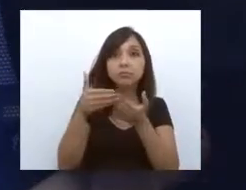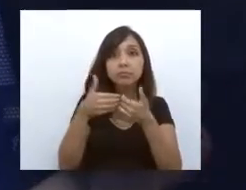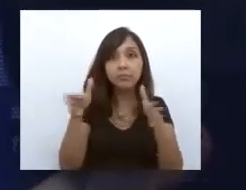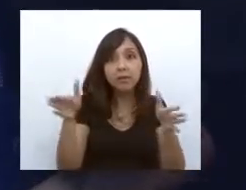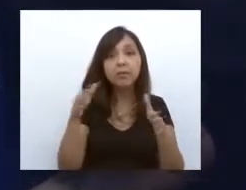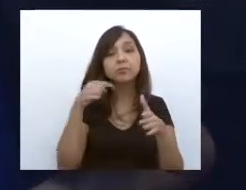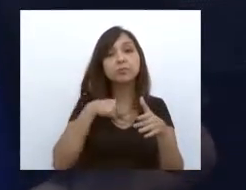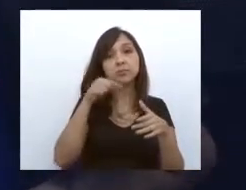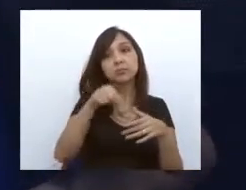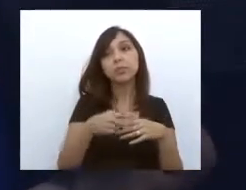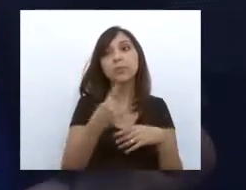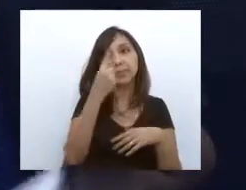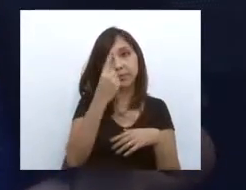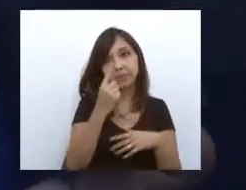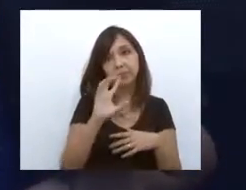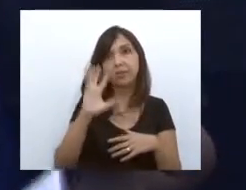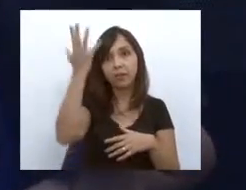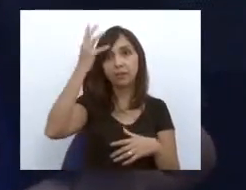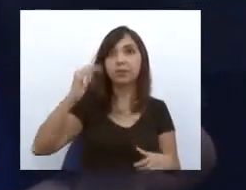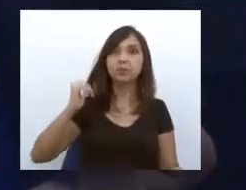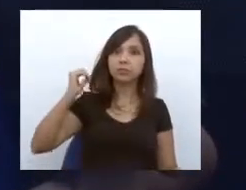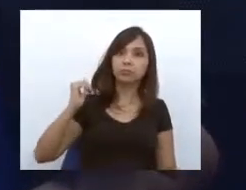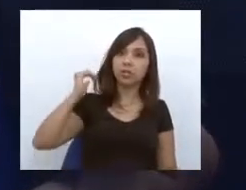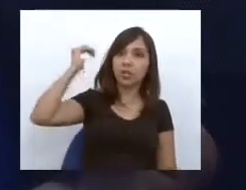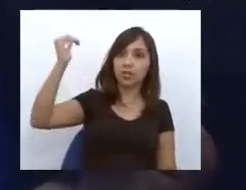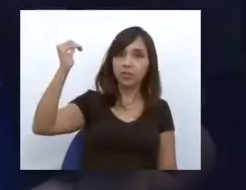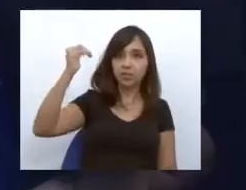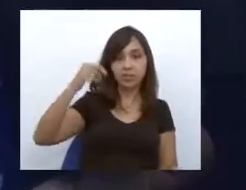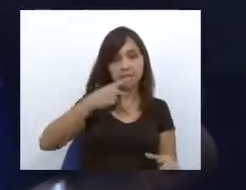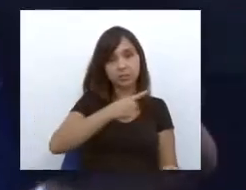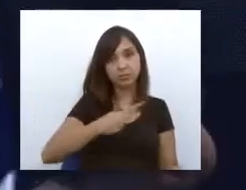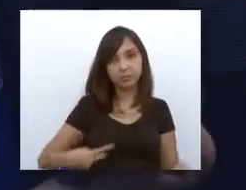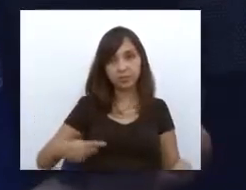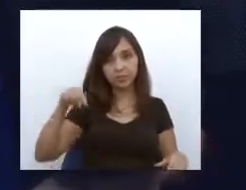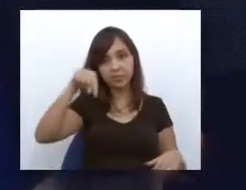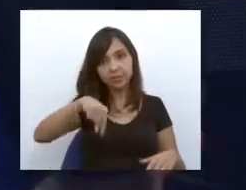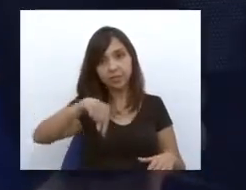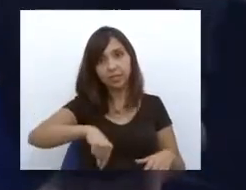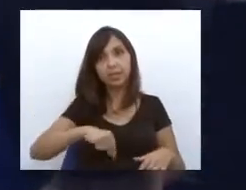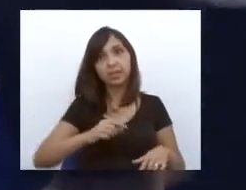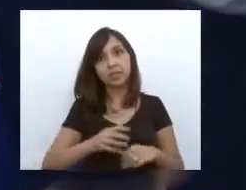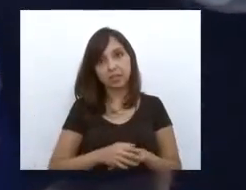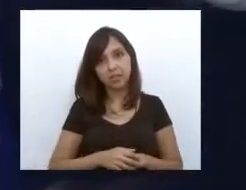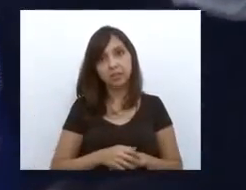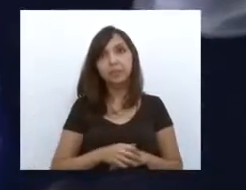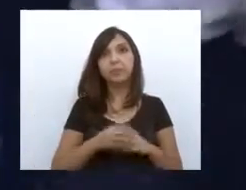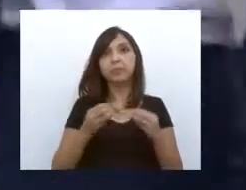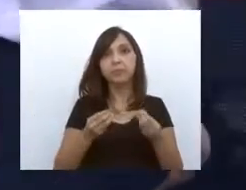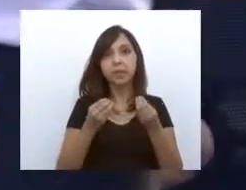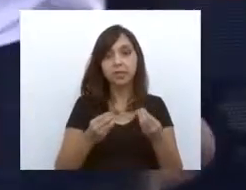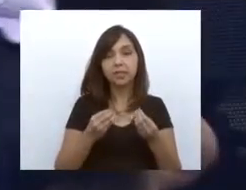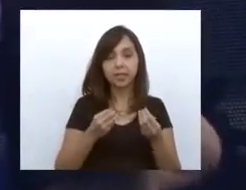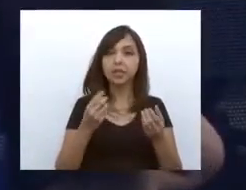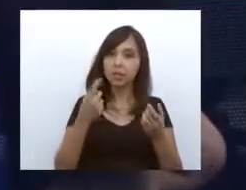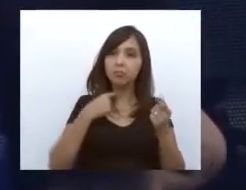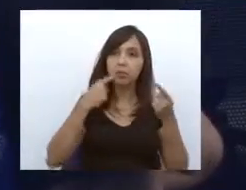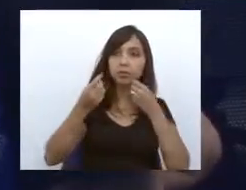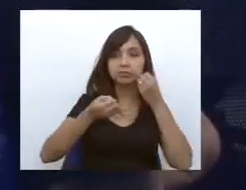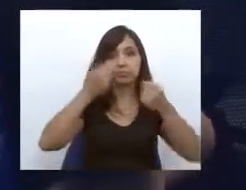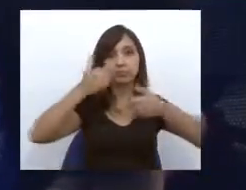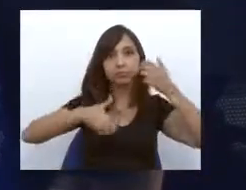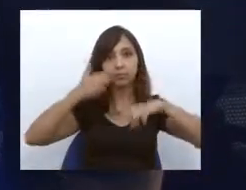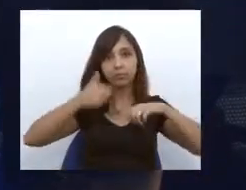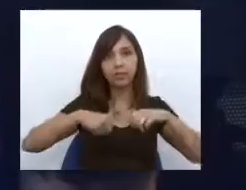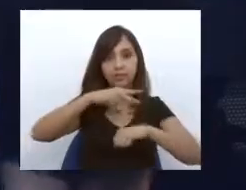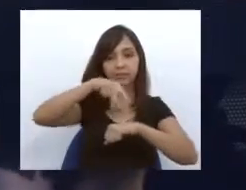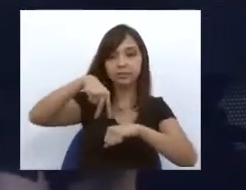só acontece quando existe uma autoridade presente no plenário. Então, eles abrem esse precedente para que a autoridade possa se manifestar